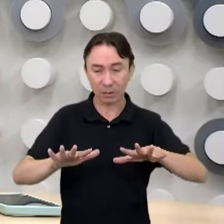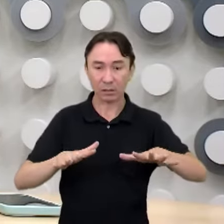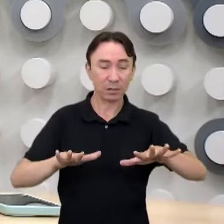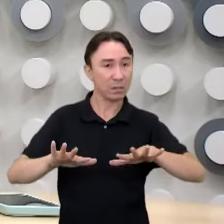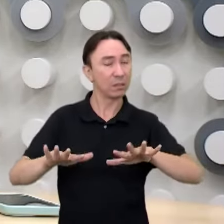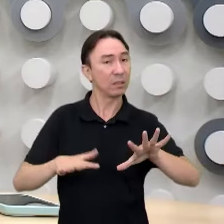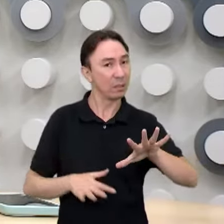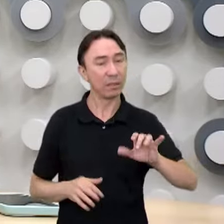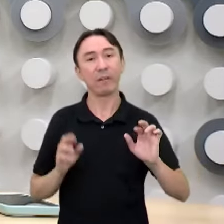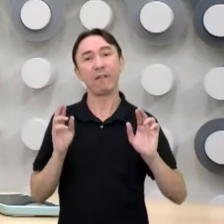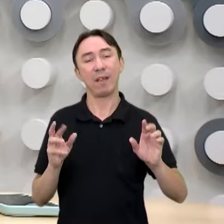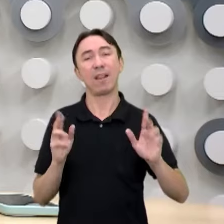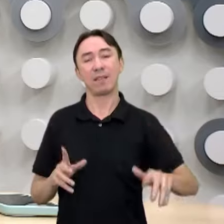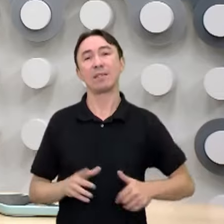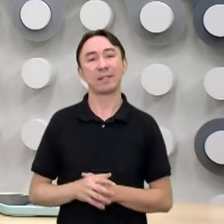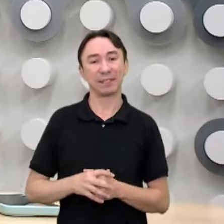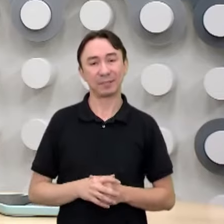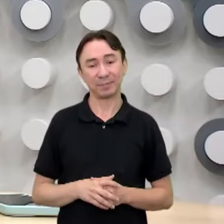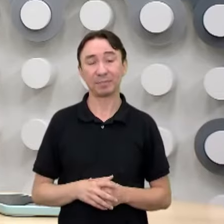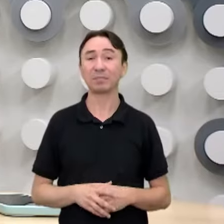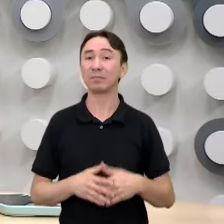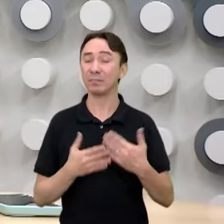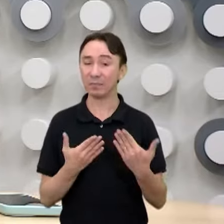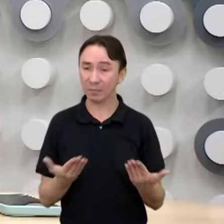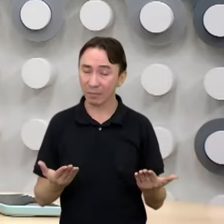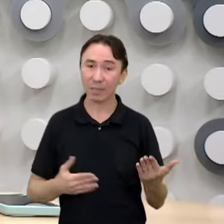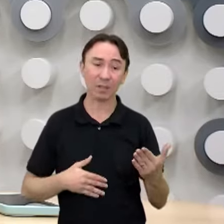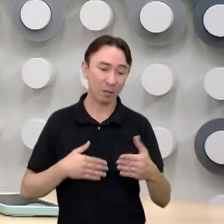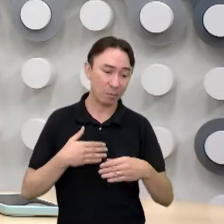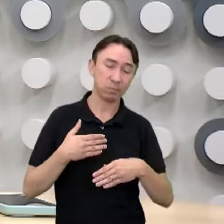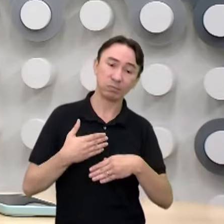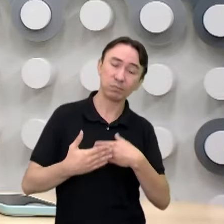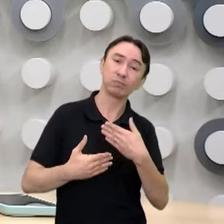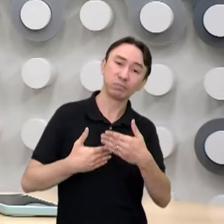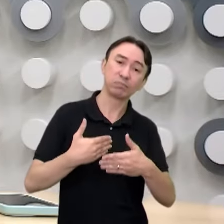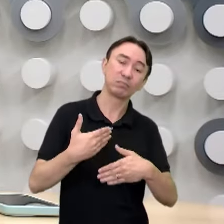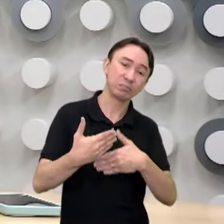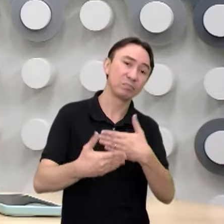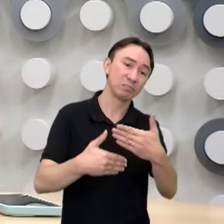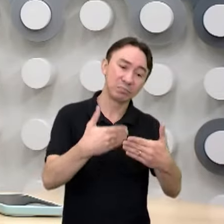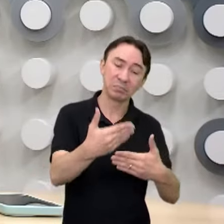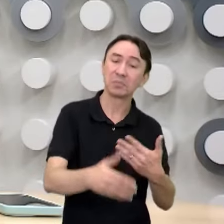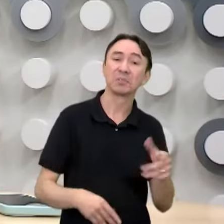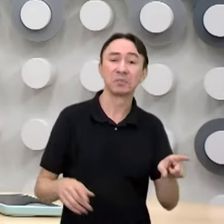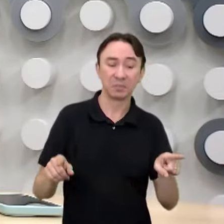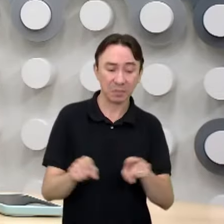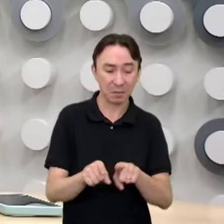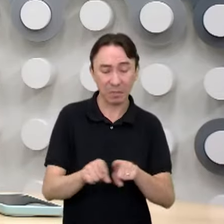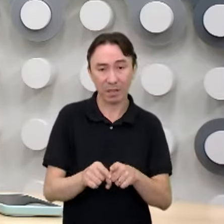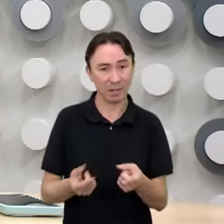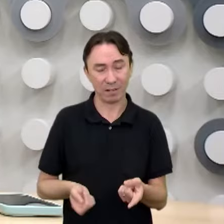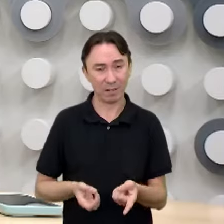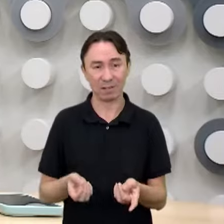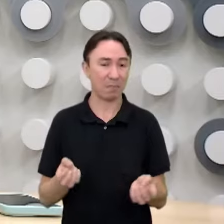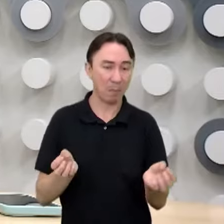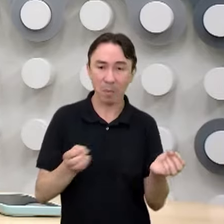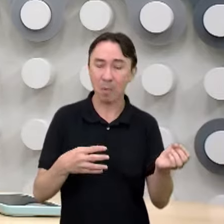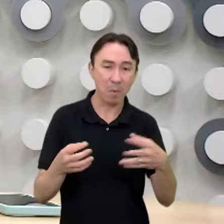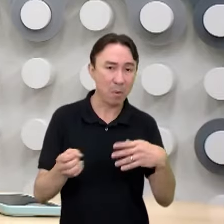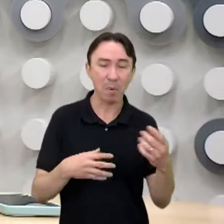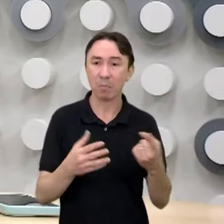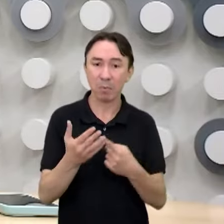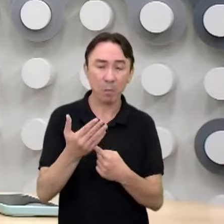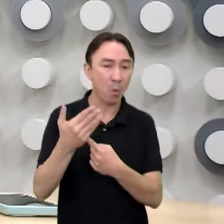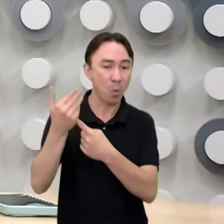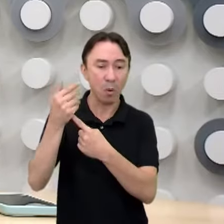Vai aumentando aí, vai passando o tempo, né, o processo tecnológico também acompanha aí a modernidade. Então os estudos novos